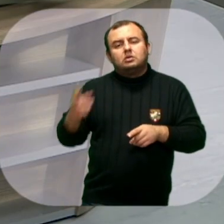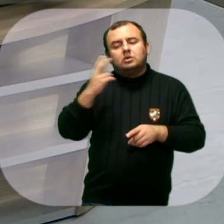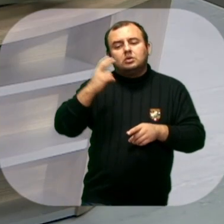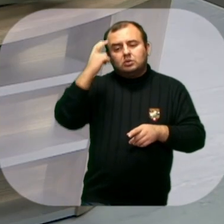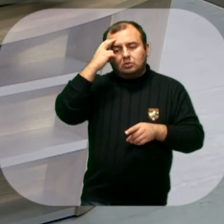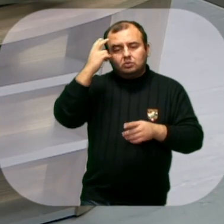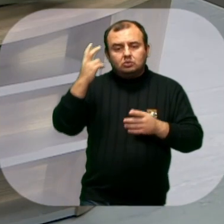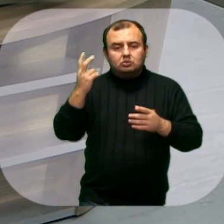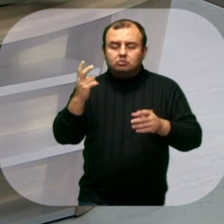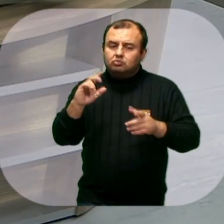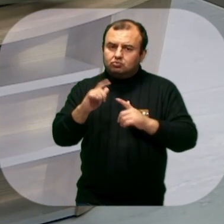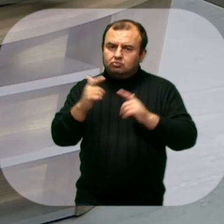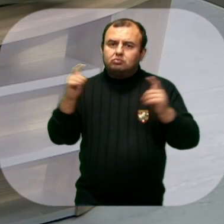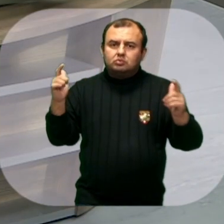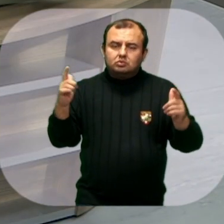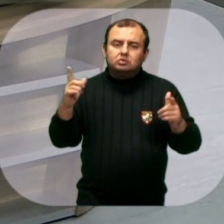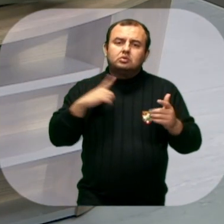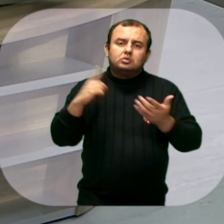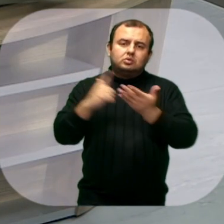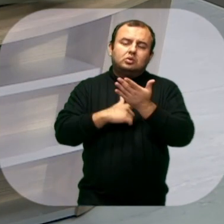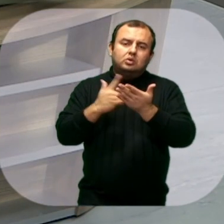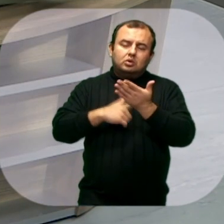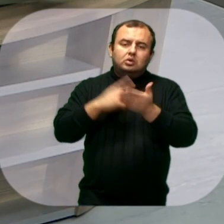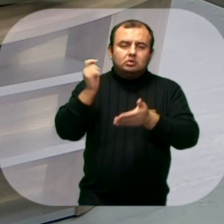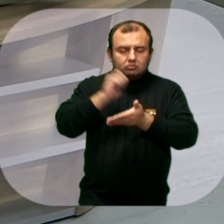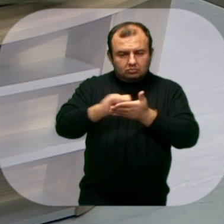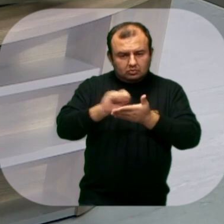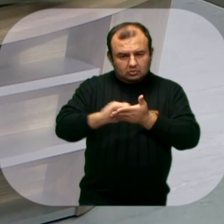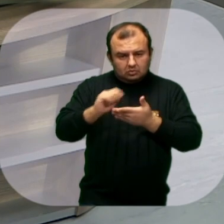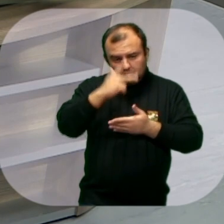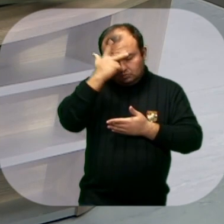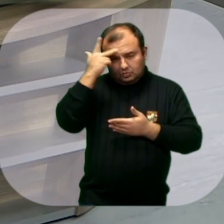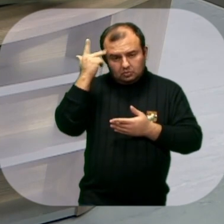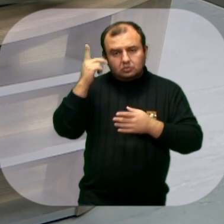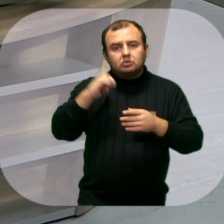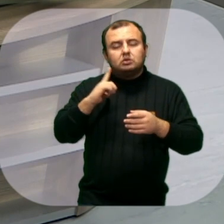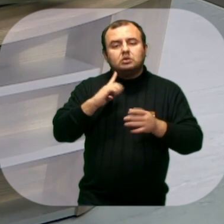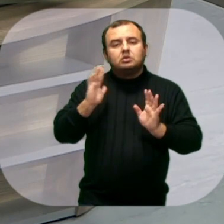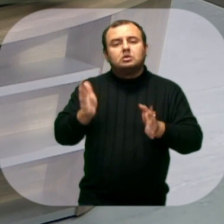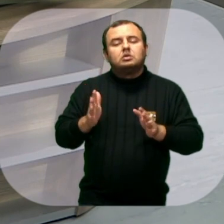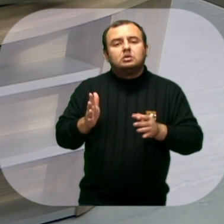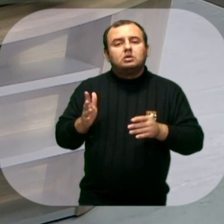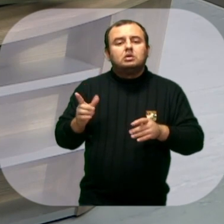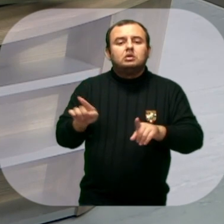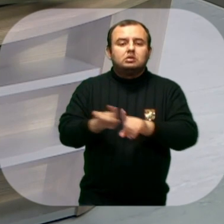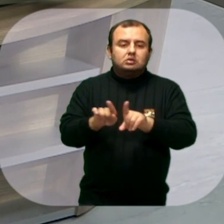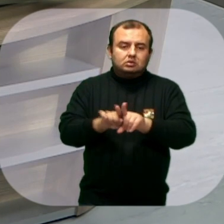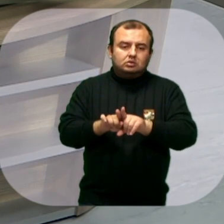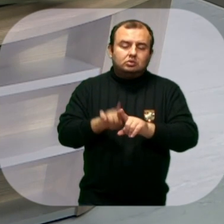cultural grandiosa, que são livros autografados por autores que foram recebidos pelo